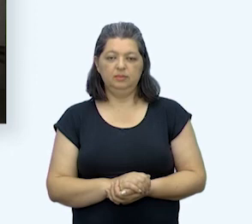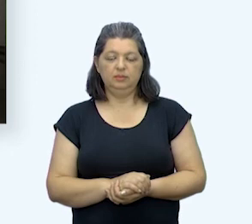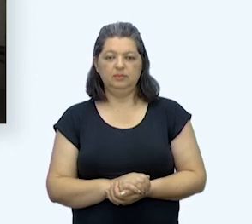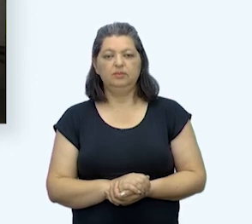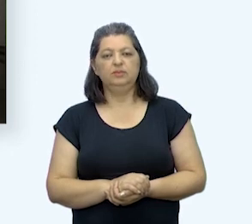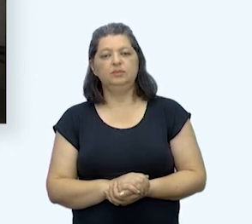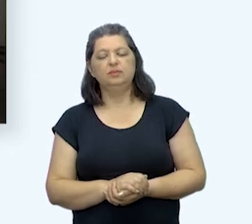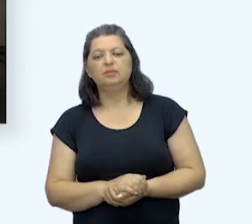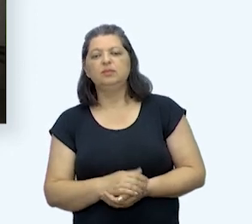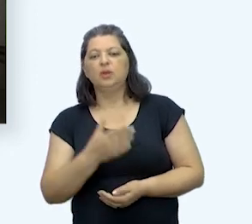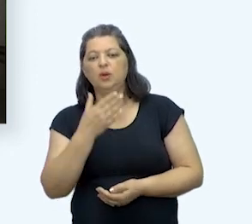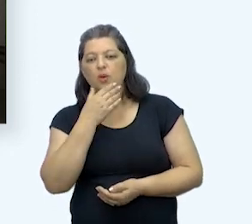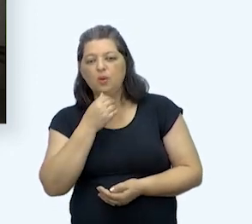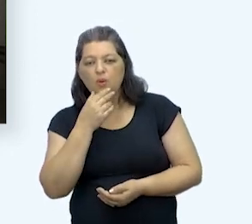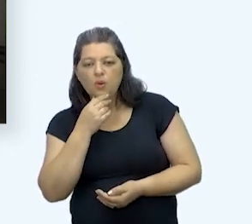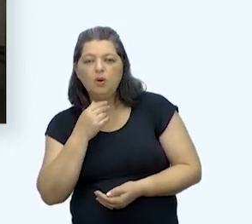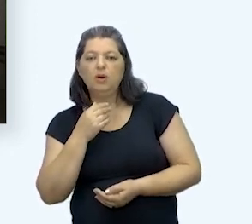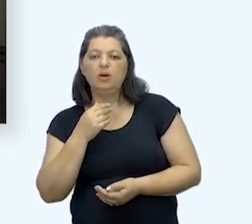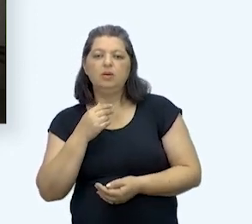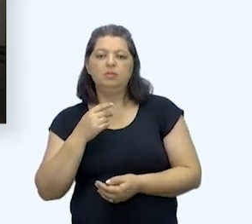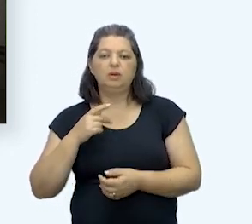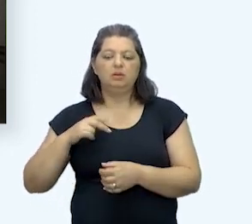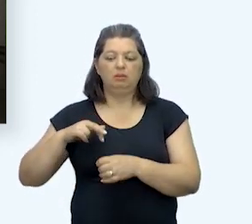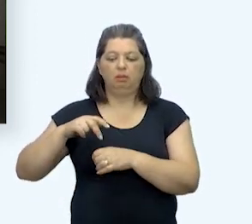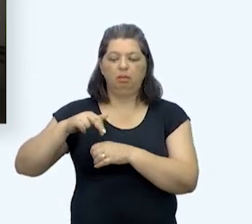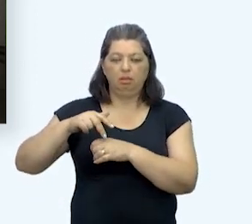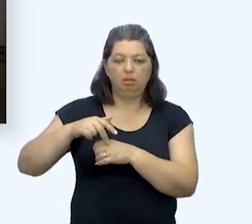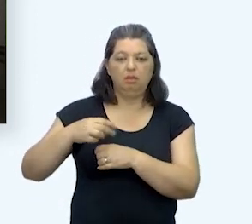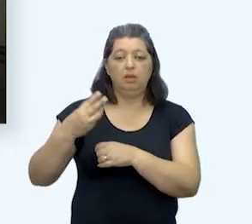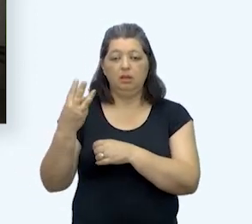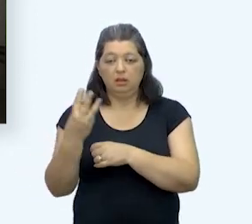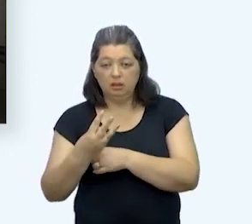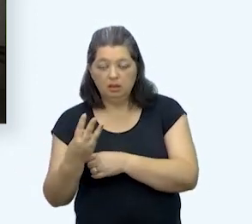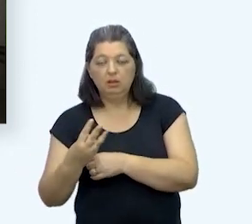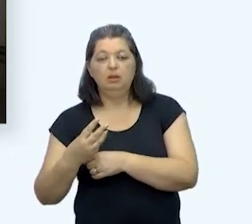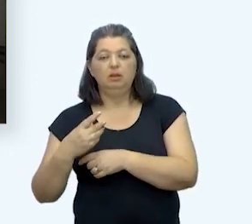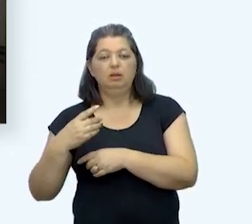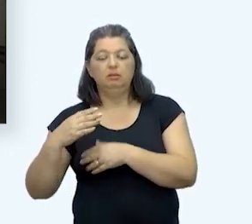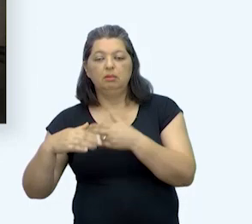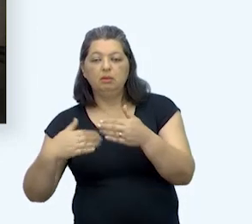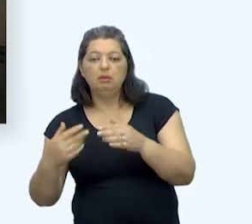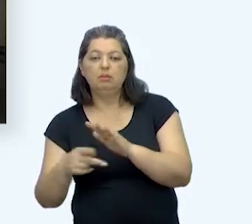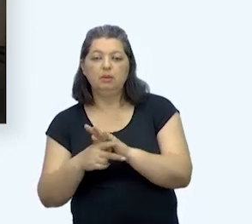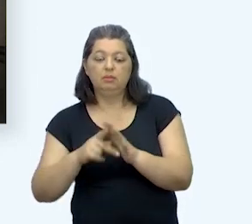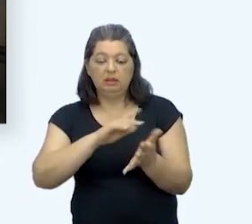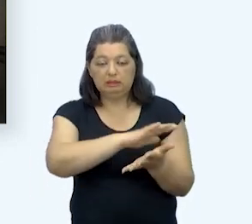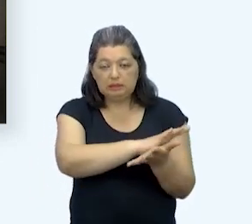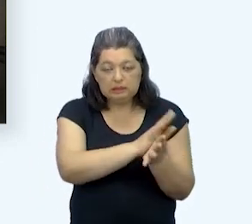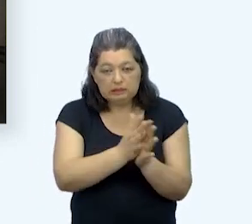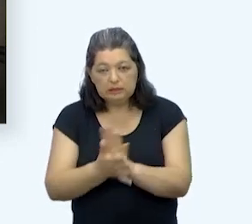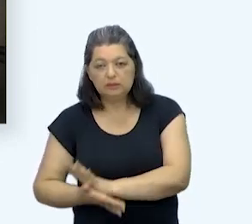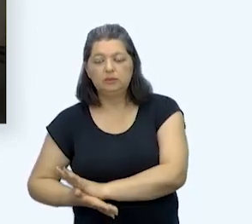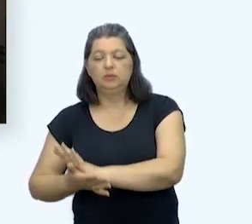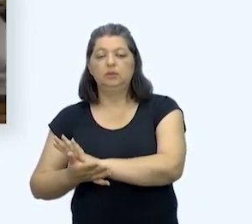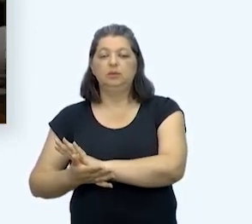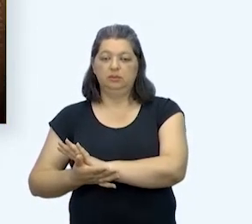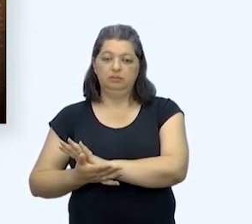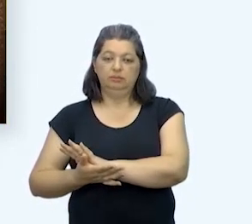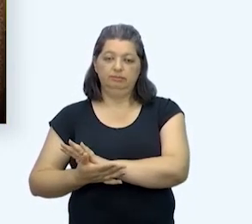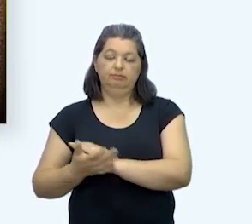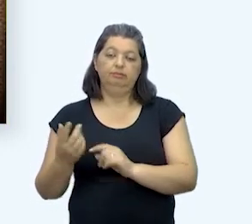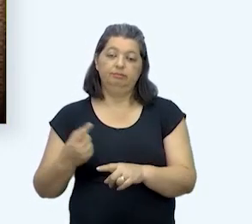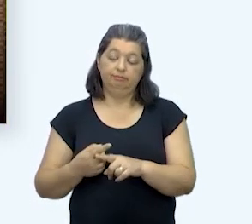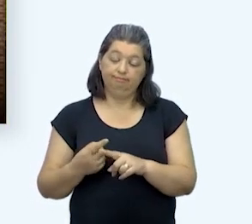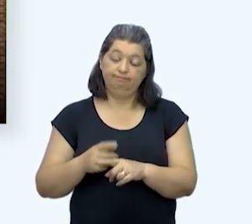O homem atravessou 3 milênios mais destruindo do que conservando o